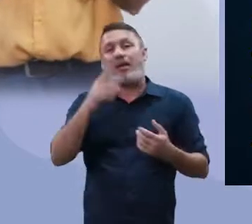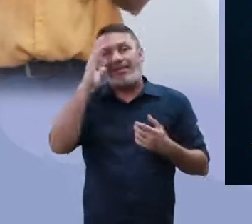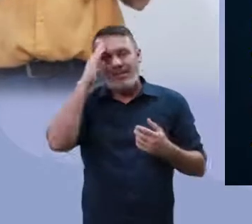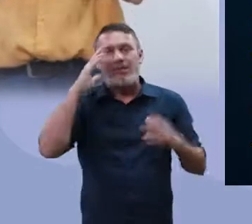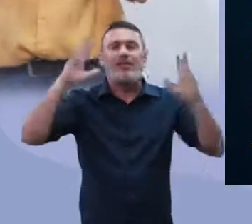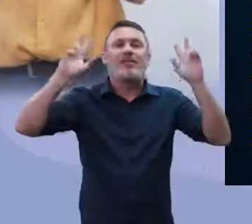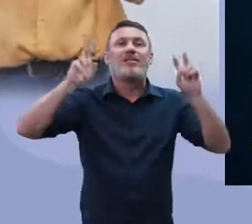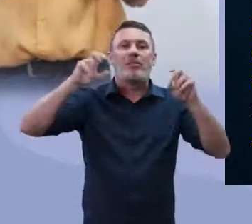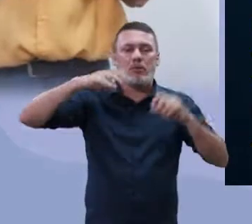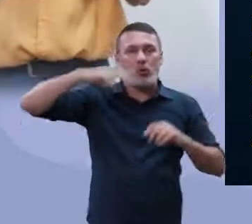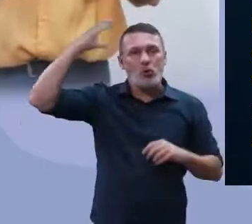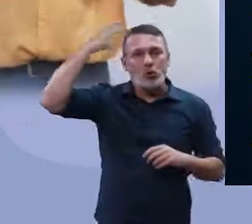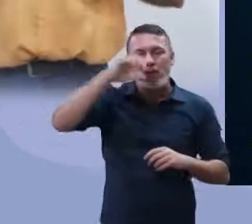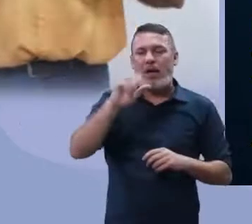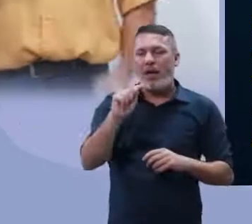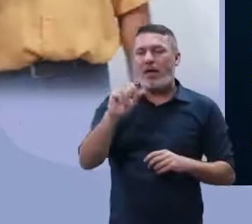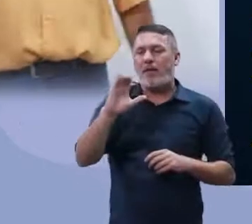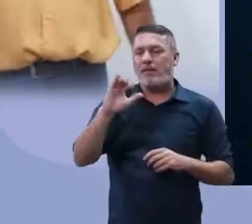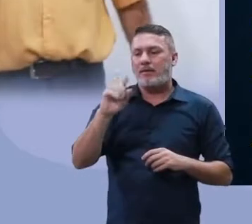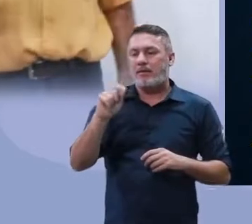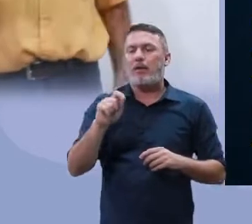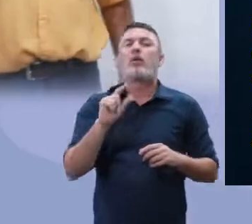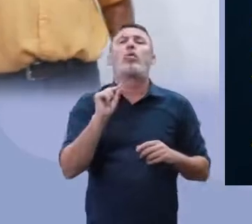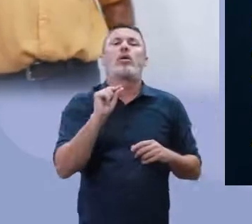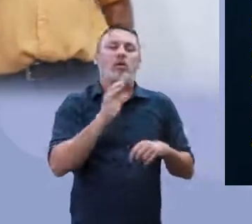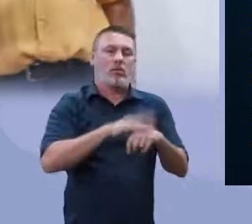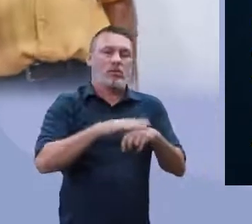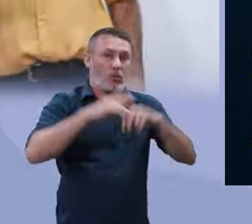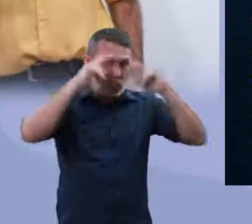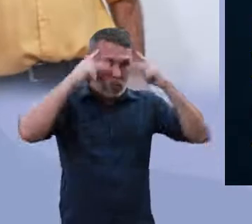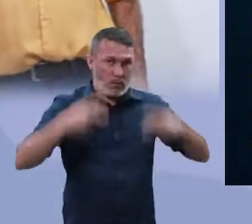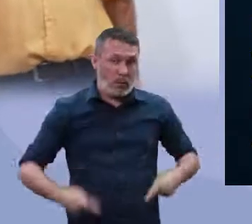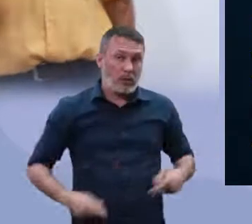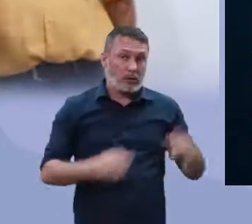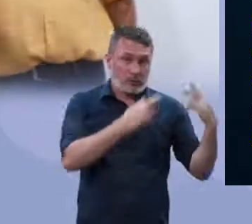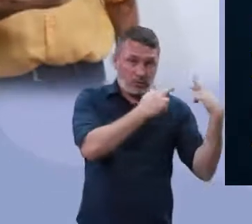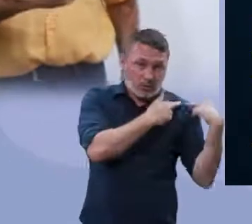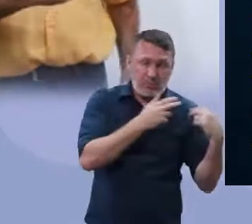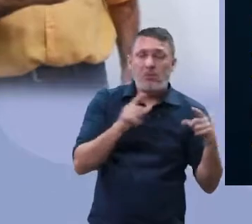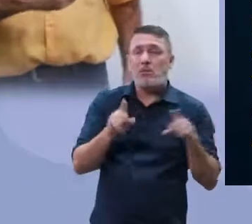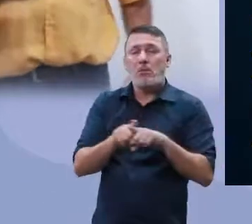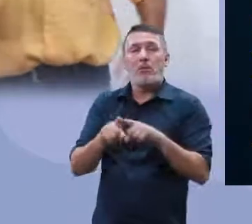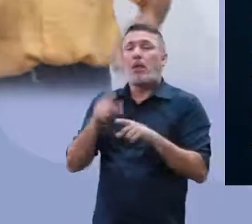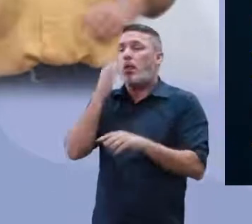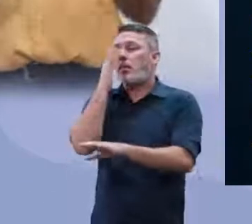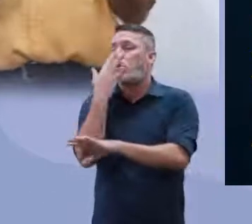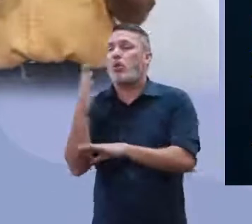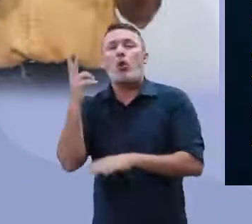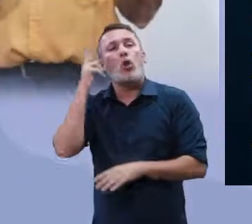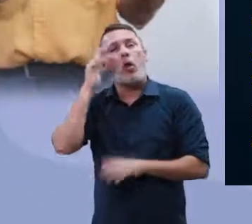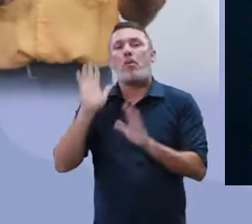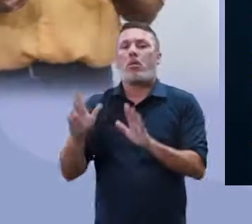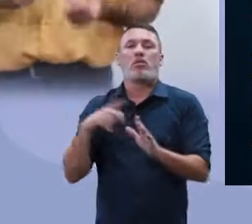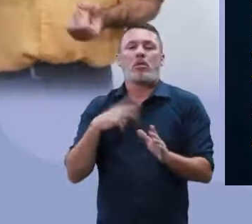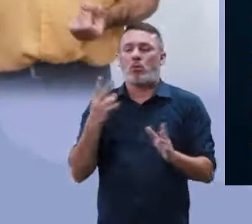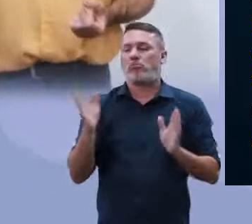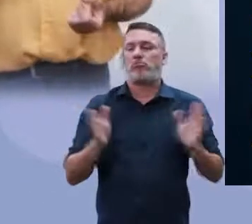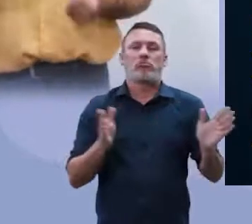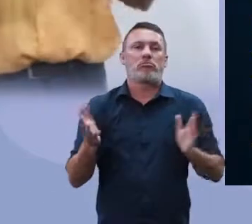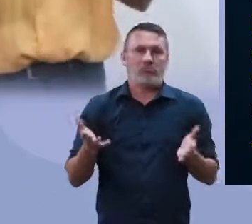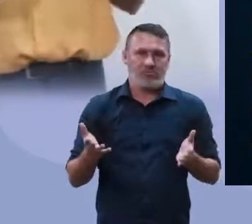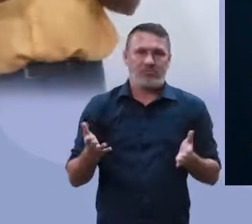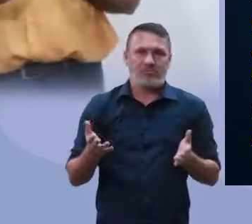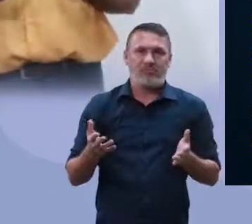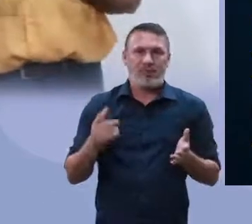de forma humana, mas também ela pode acontecer de forma natural, né? De forma natural, erupções vulcânicas,